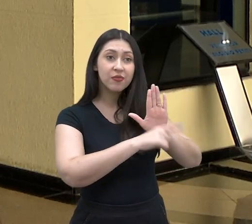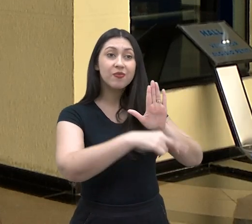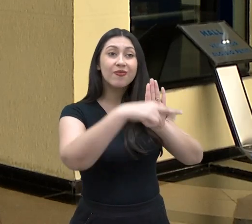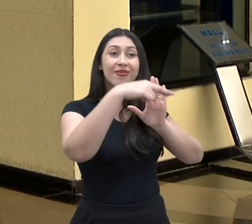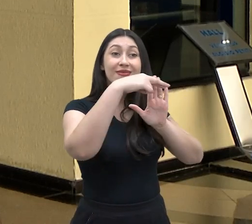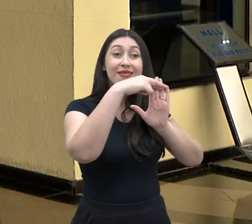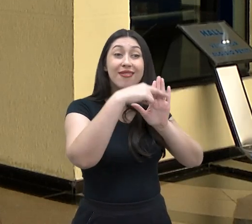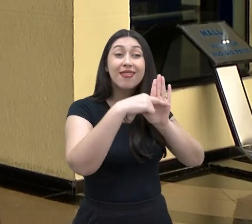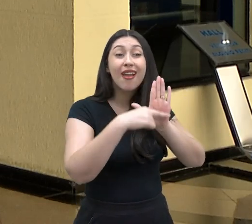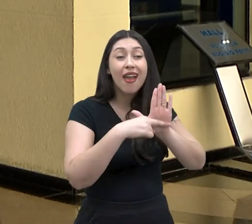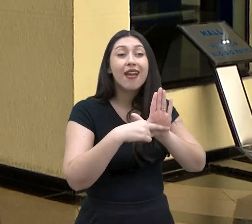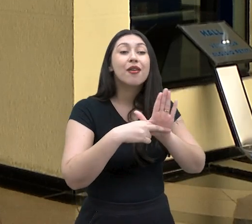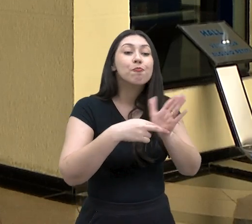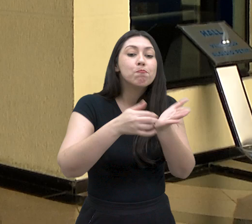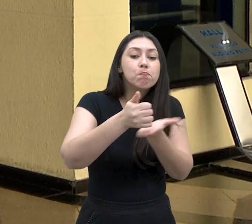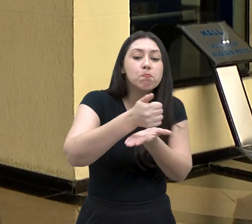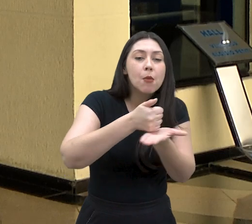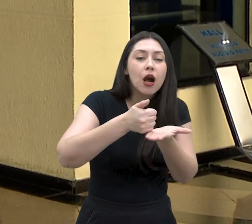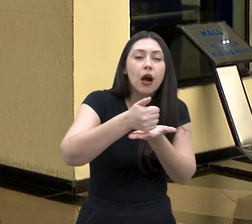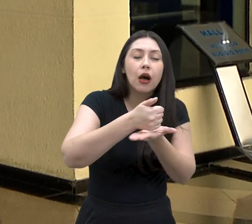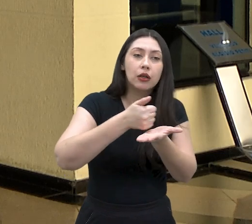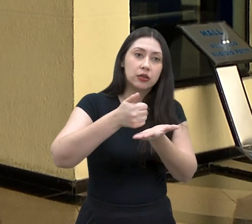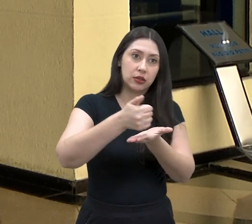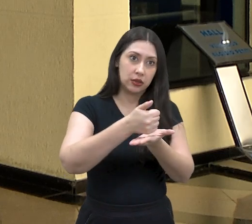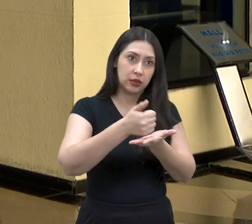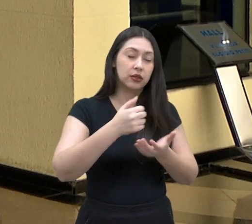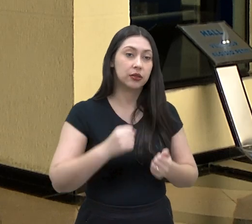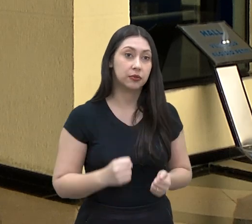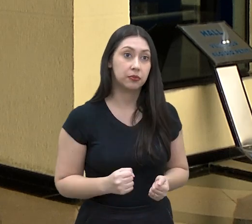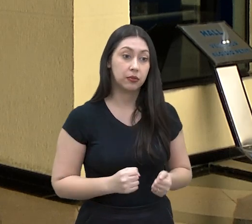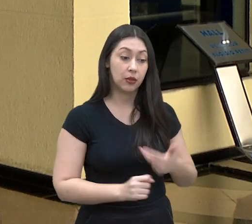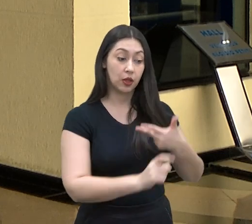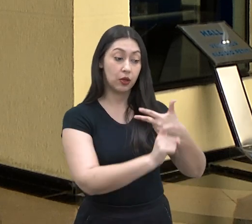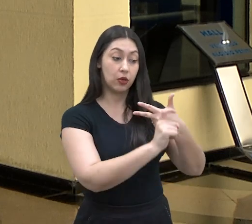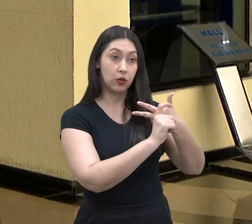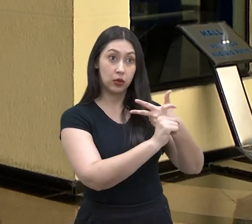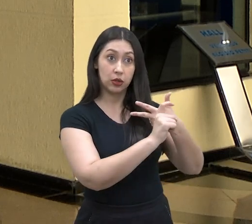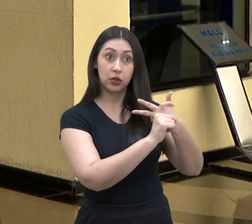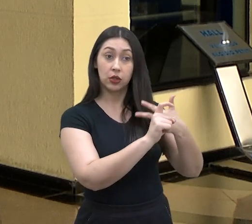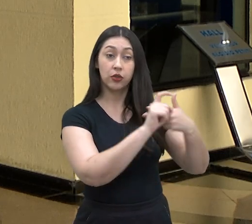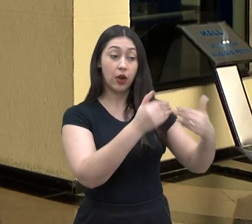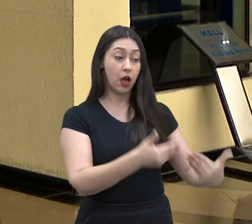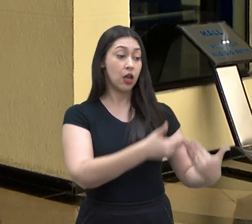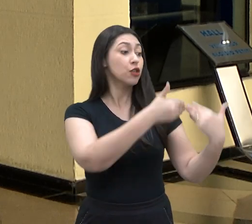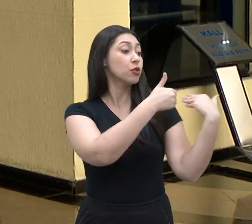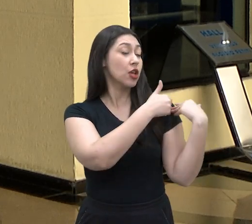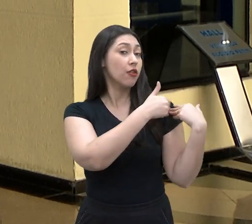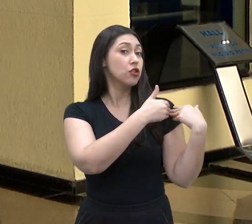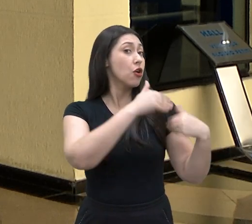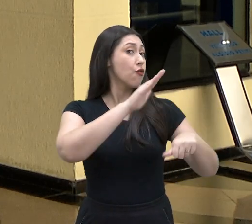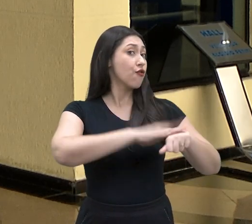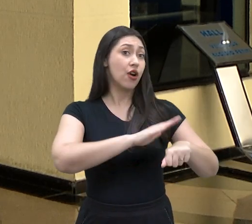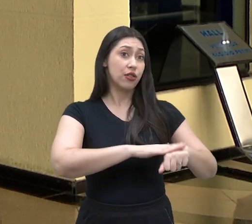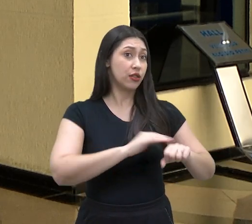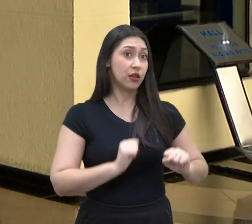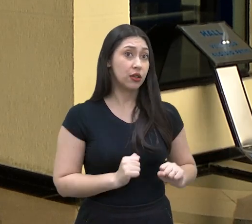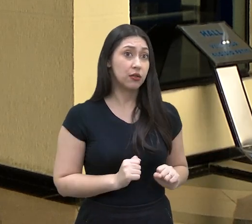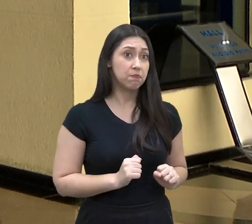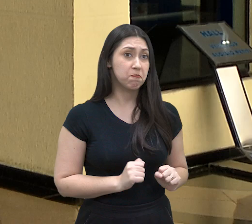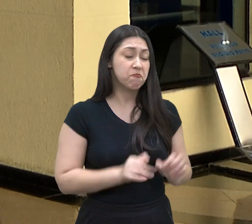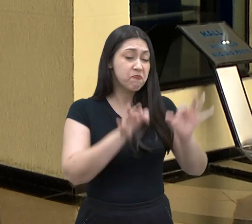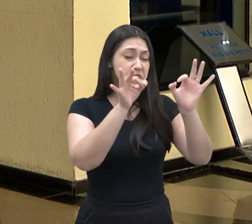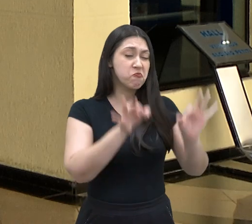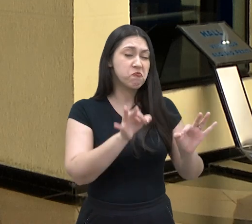seja, o regramento básico de como esses recursos são utilizados. O Executivo compete executar,